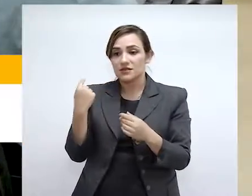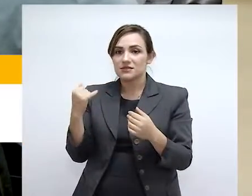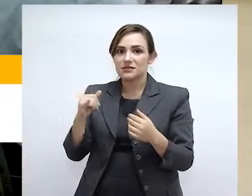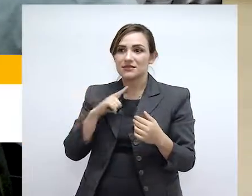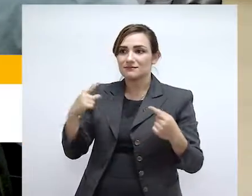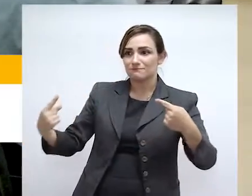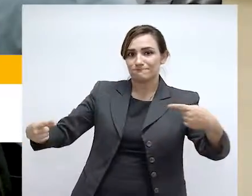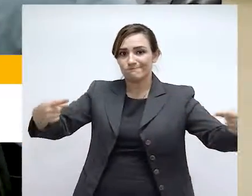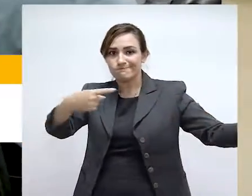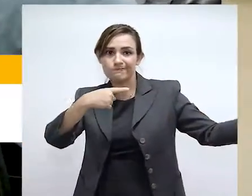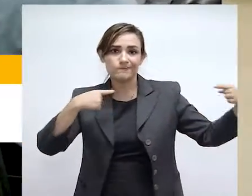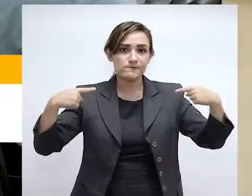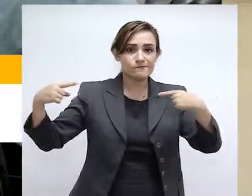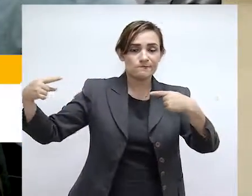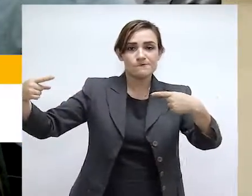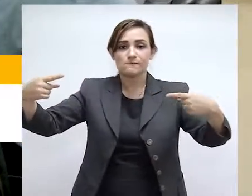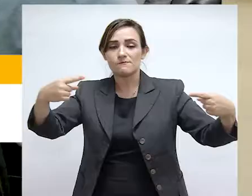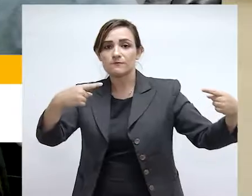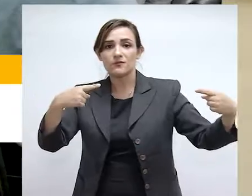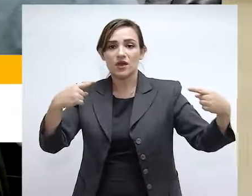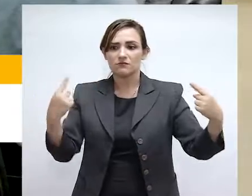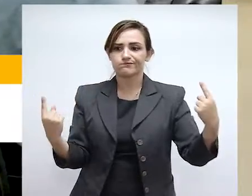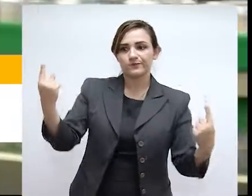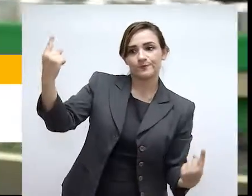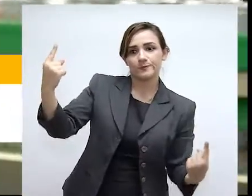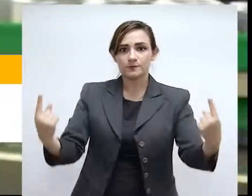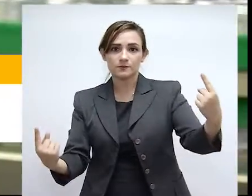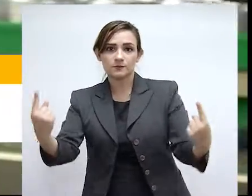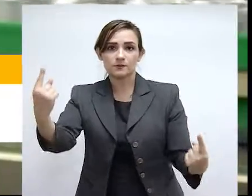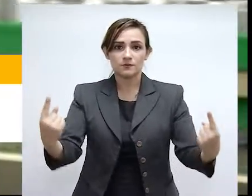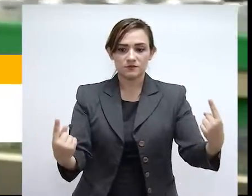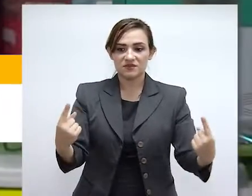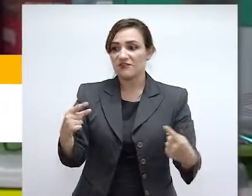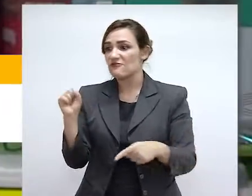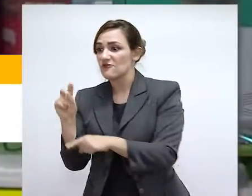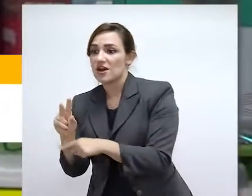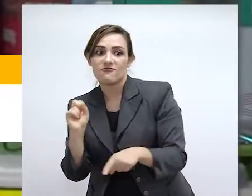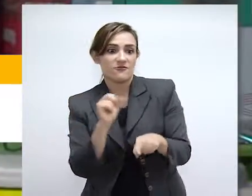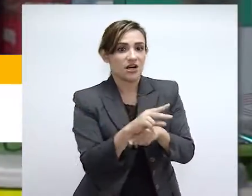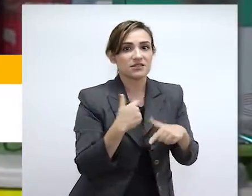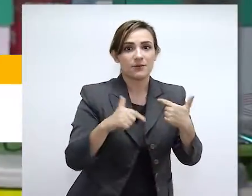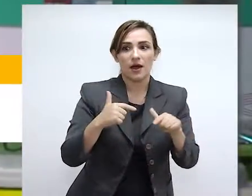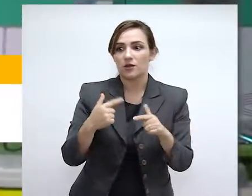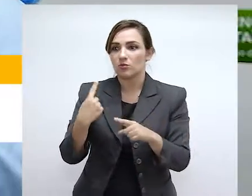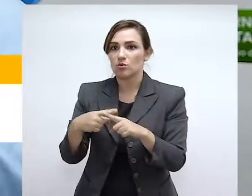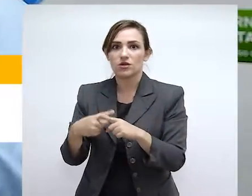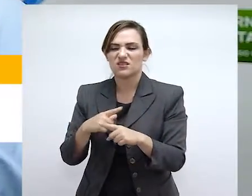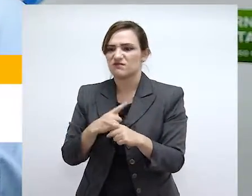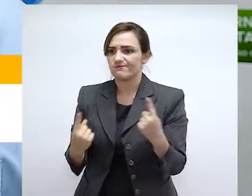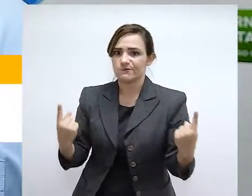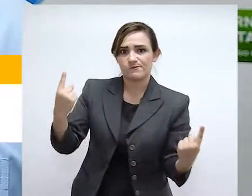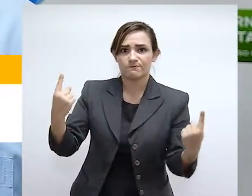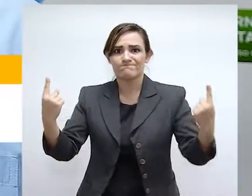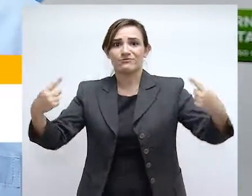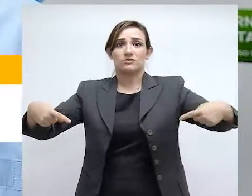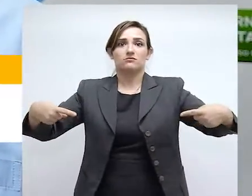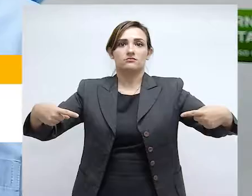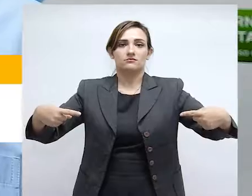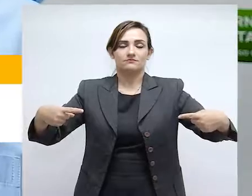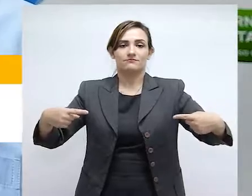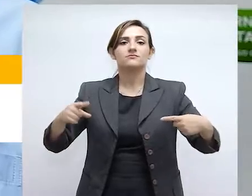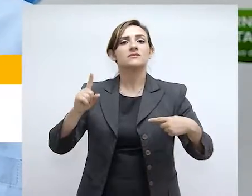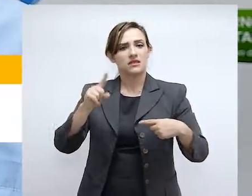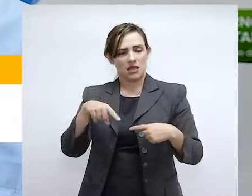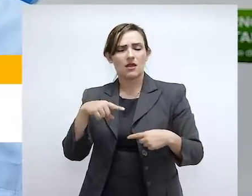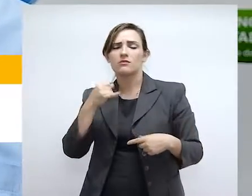que o novo marco regulatório vai dar mais competitividade e gerar empregos em Mato Grosso do Sul. Primeiro, eu acho que está muito bem colocada